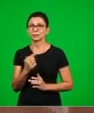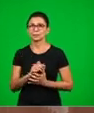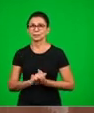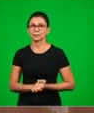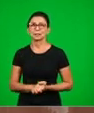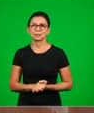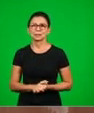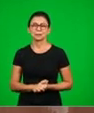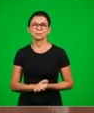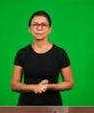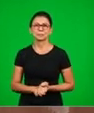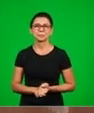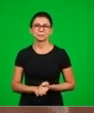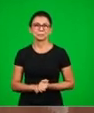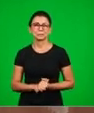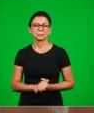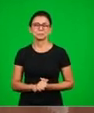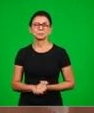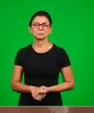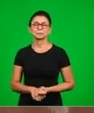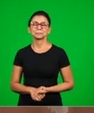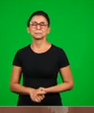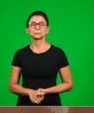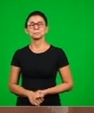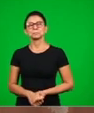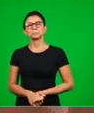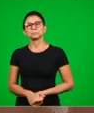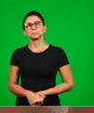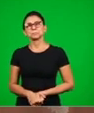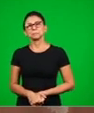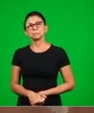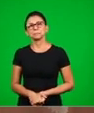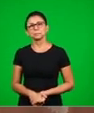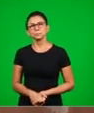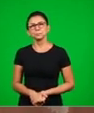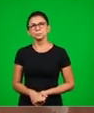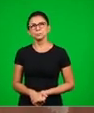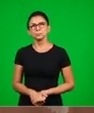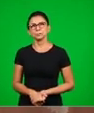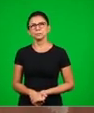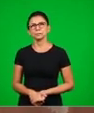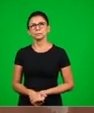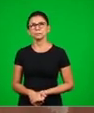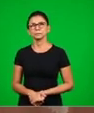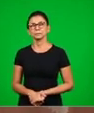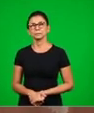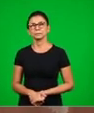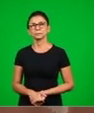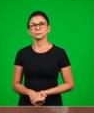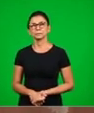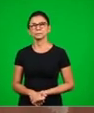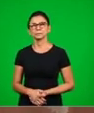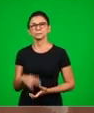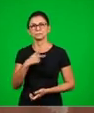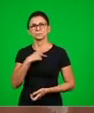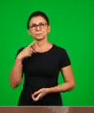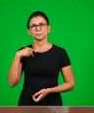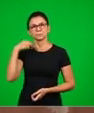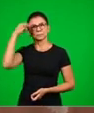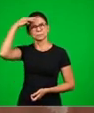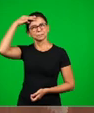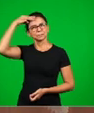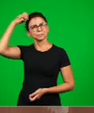que falar inglês e tudo isso. Vamos lá, irmãos, a palavra agora com o pastor Alexandre. Vocês não